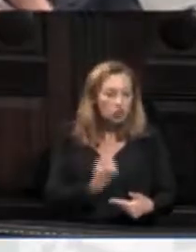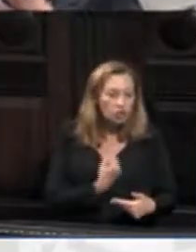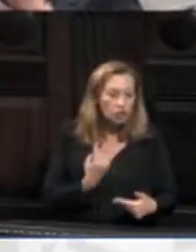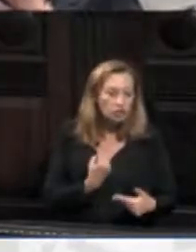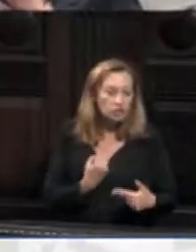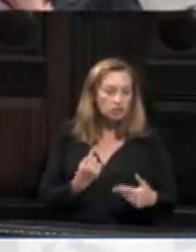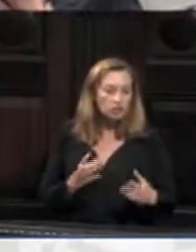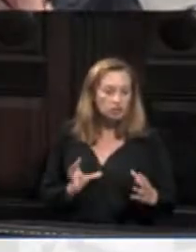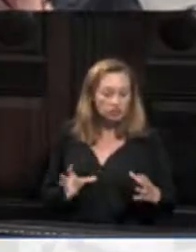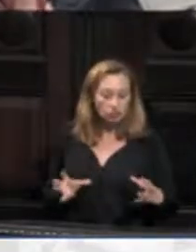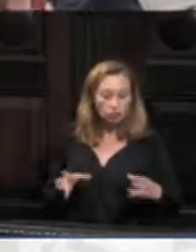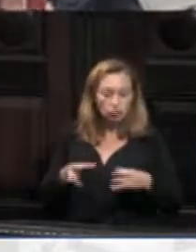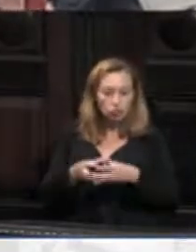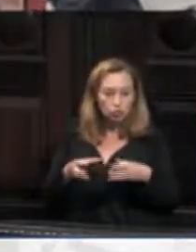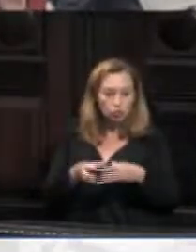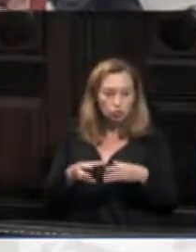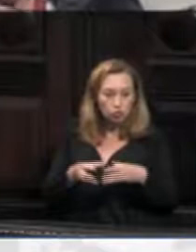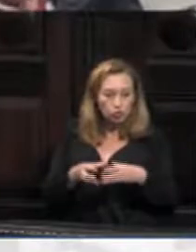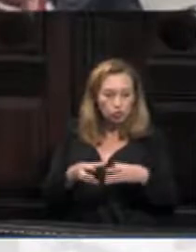Guandu